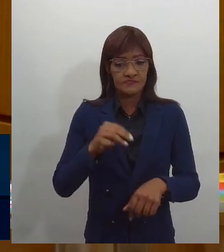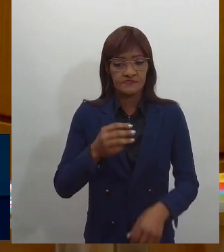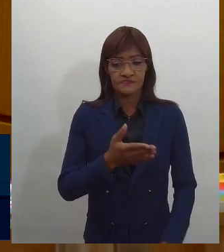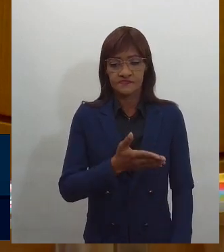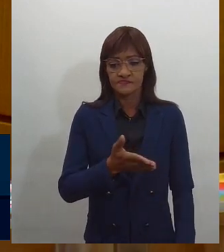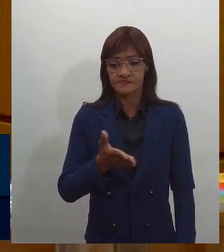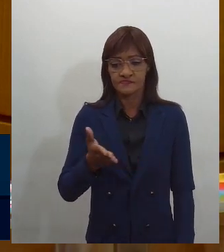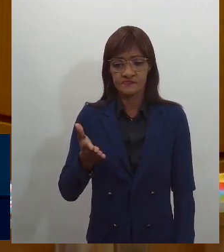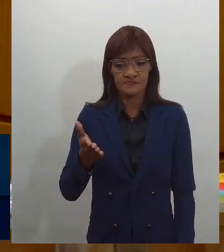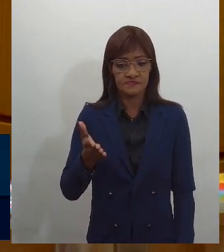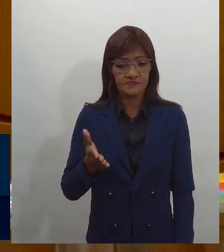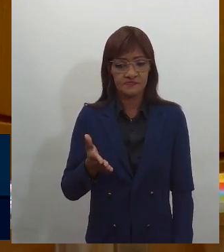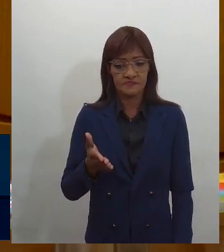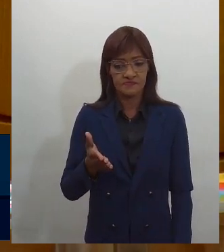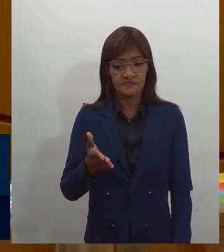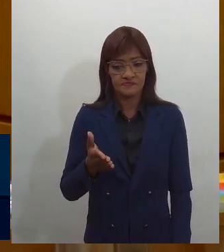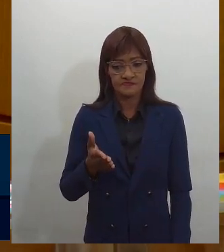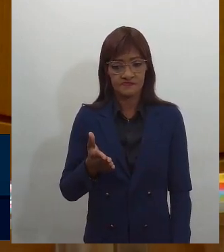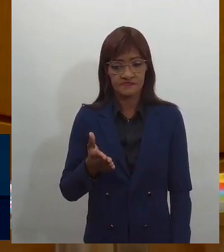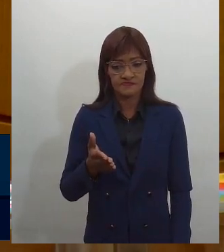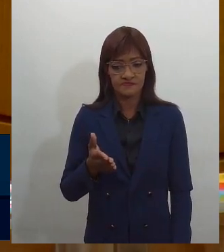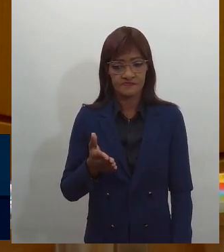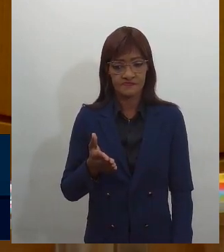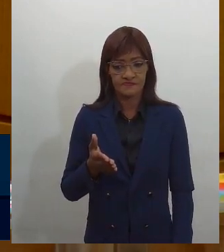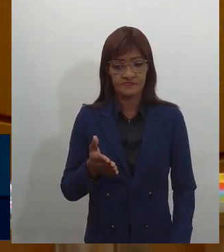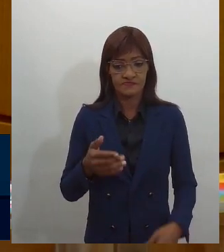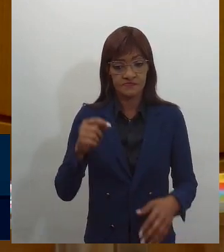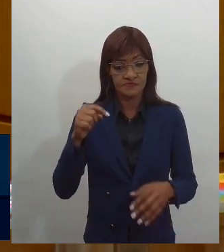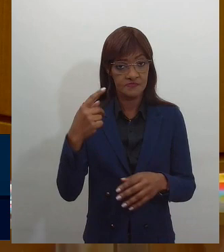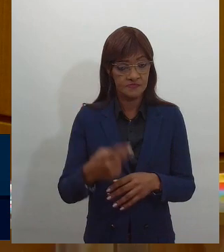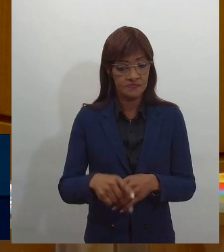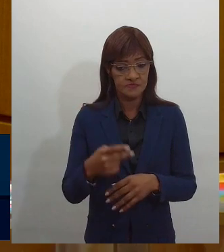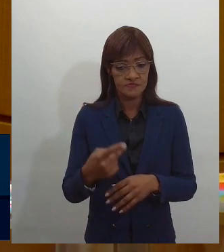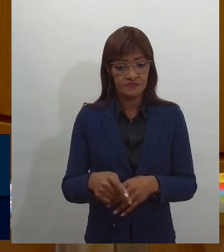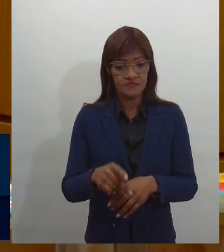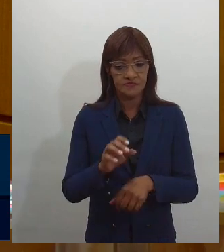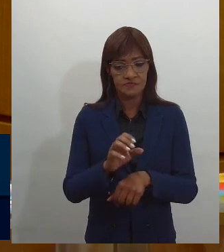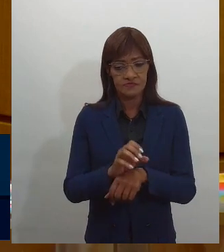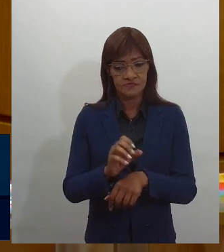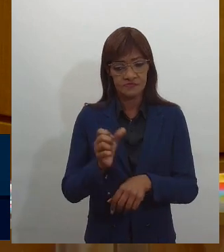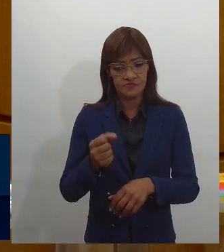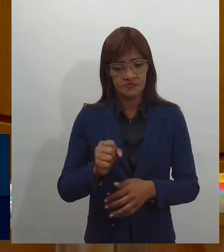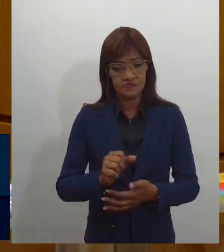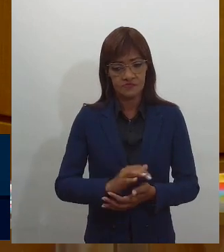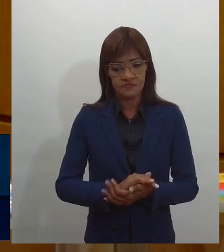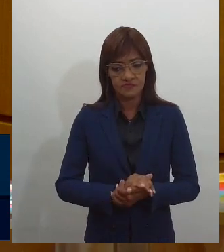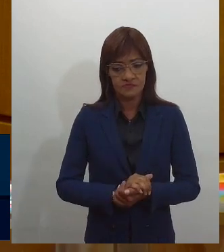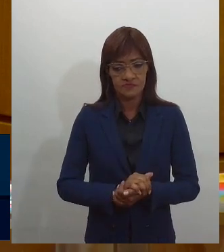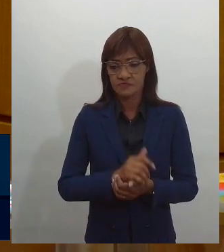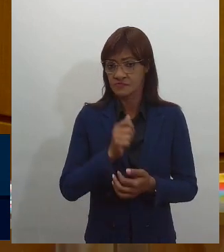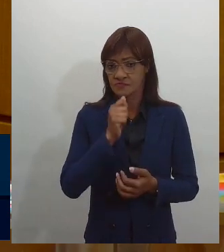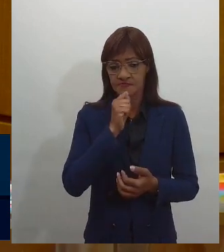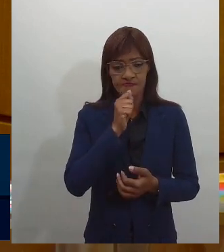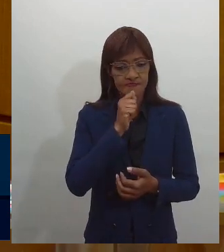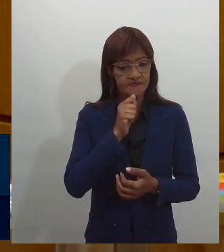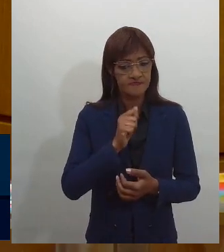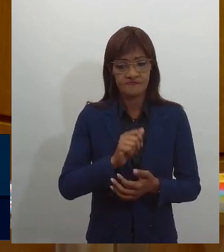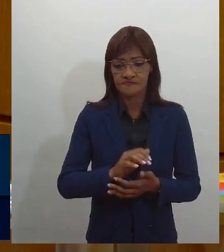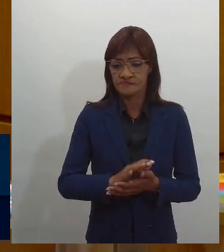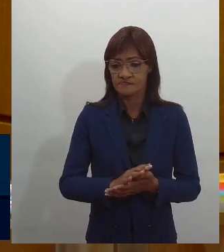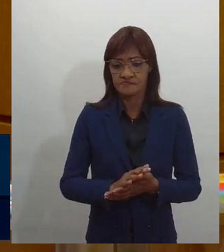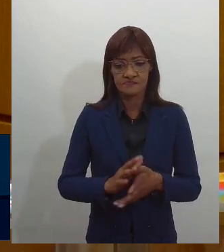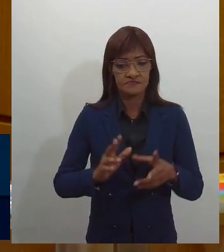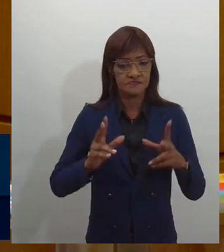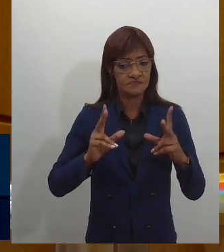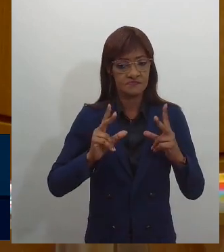de saberes populares aqui do estado de Sergipe ainda não está recebendo um direito